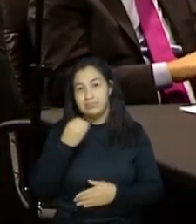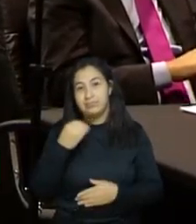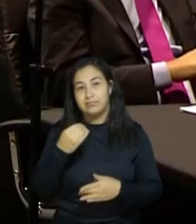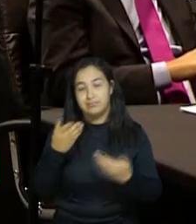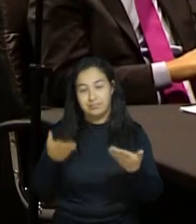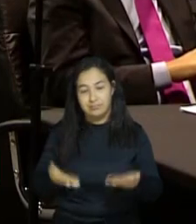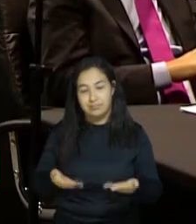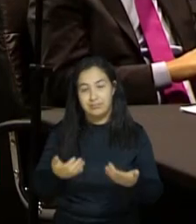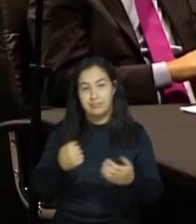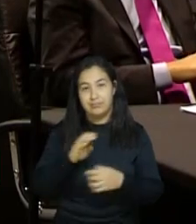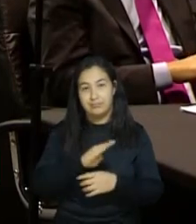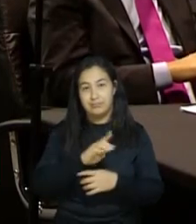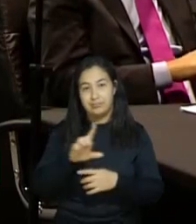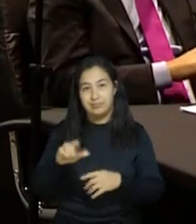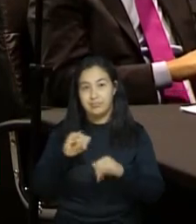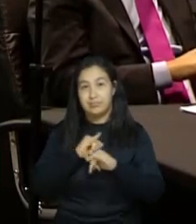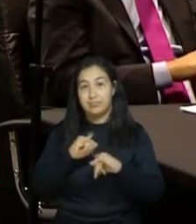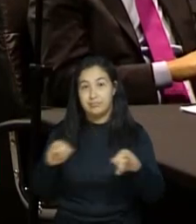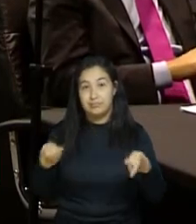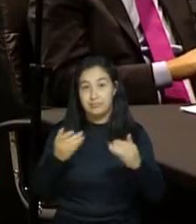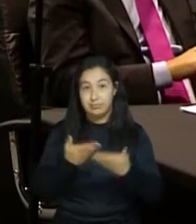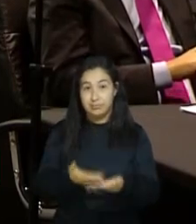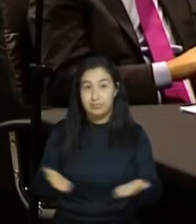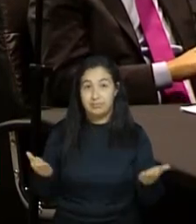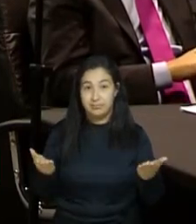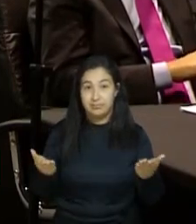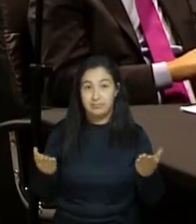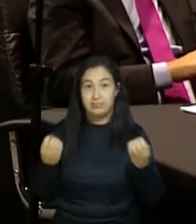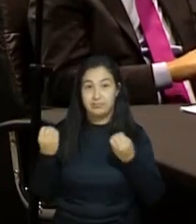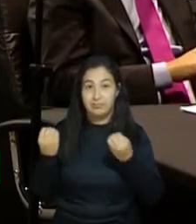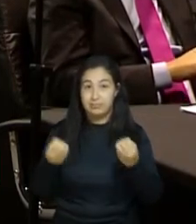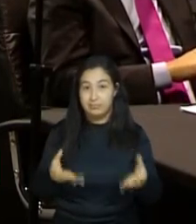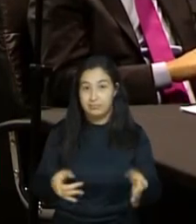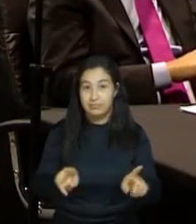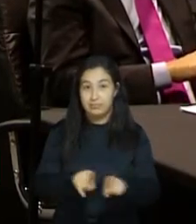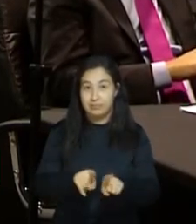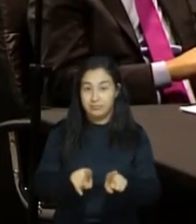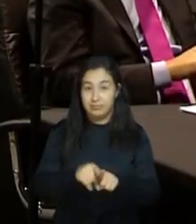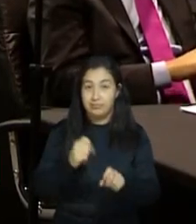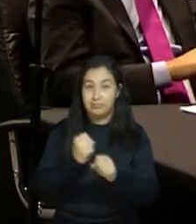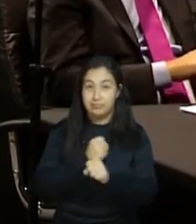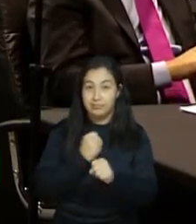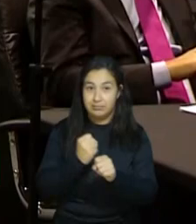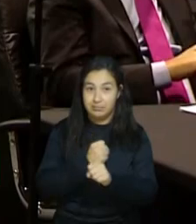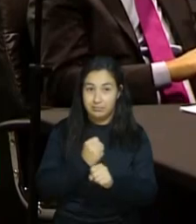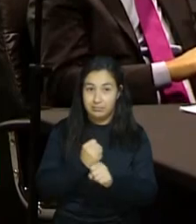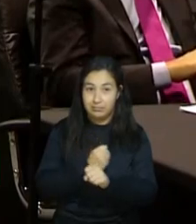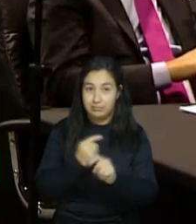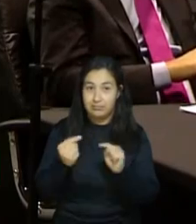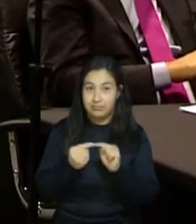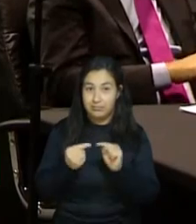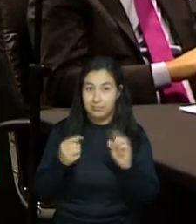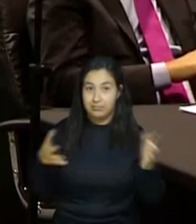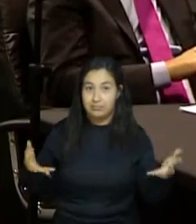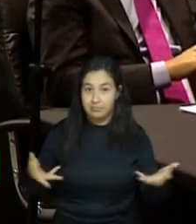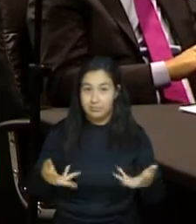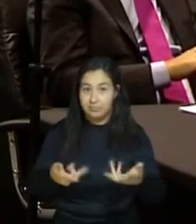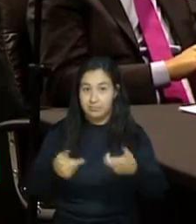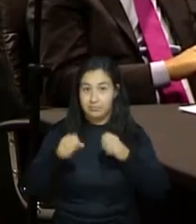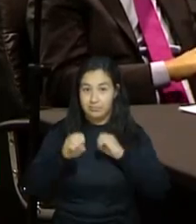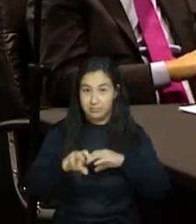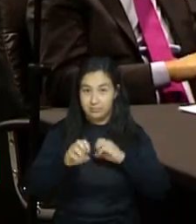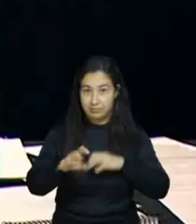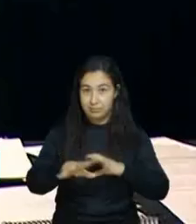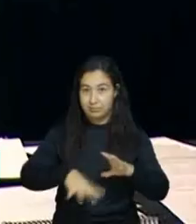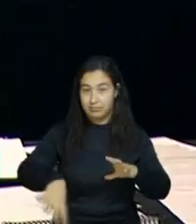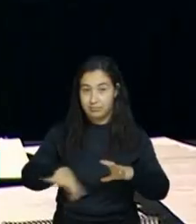Blumenau para informar a vossas excelências que nós estamos entregando também obras no que concerne a qualidade da educação aqui da nossa região.